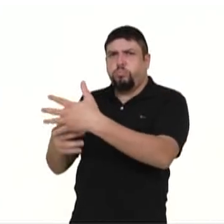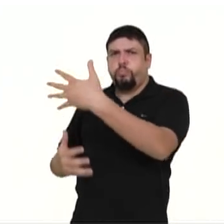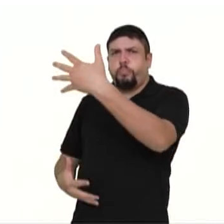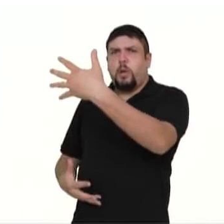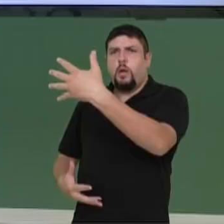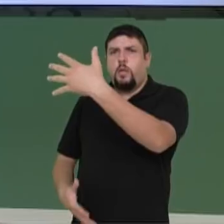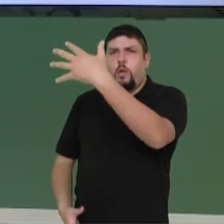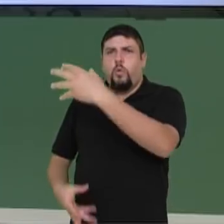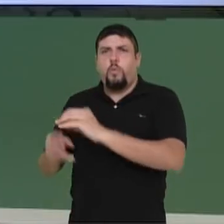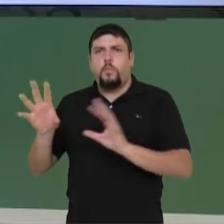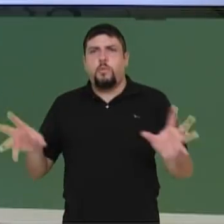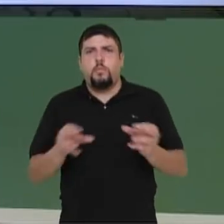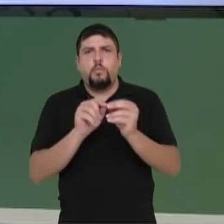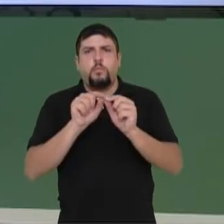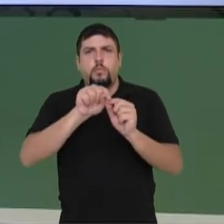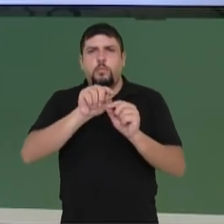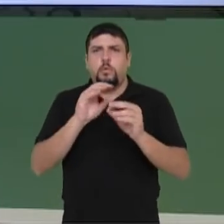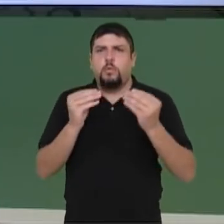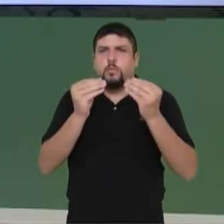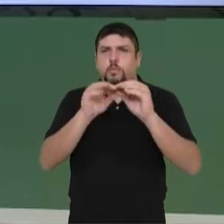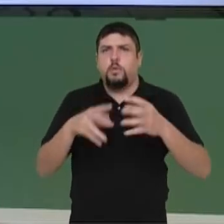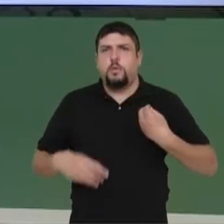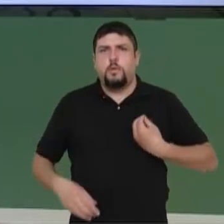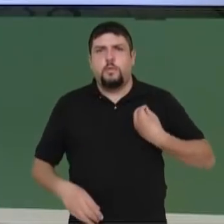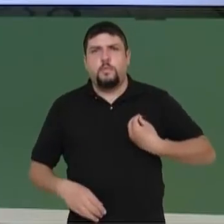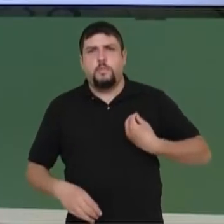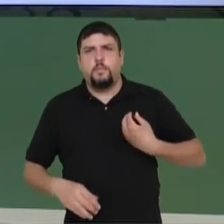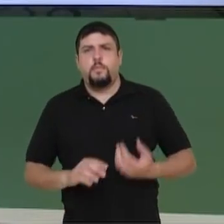toda a informação que nós pesquisamos, tá bom?